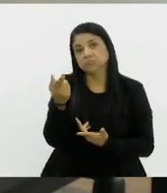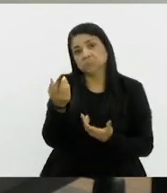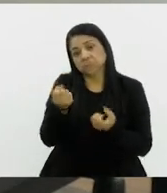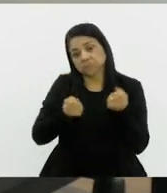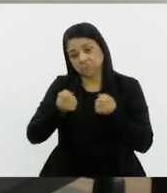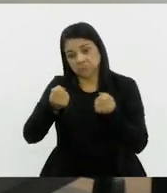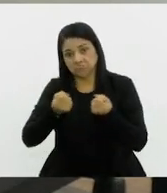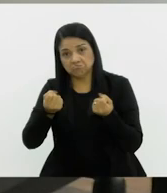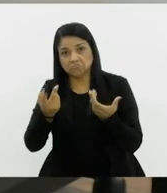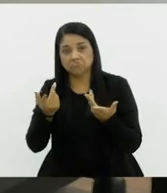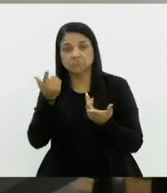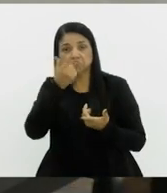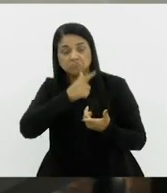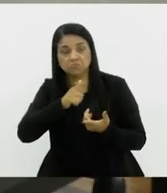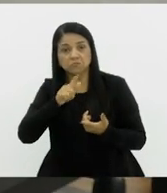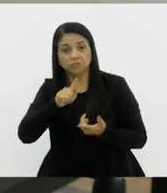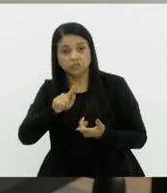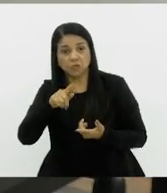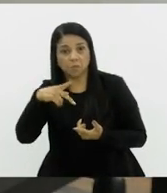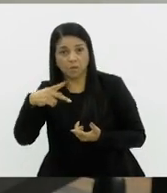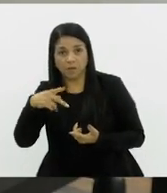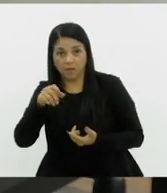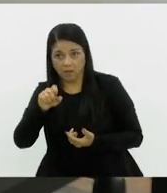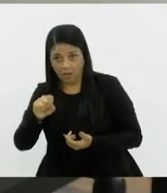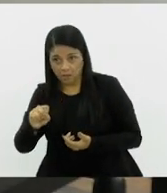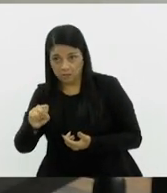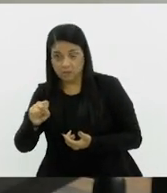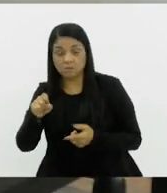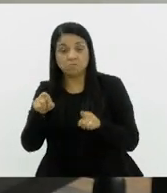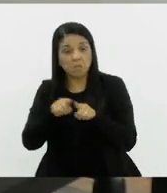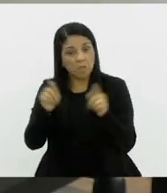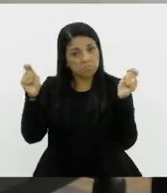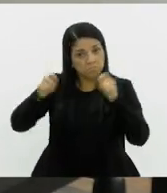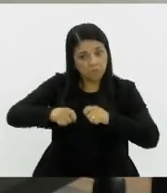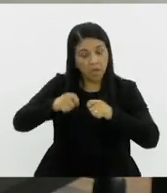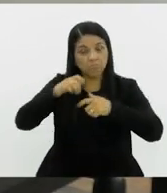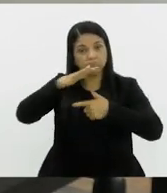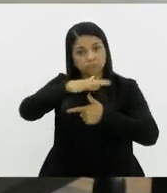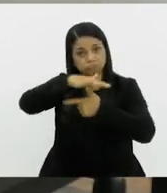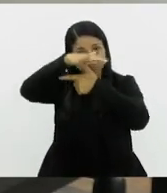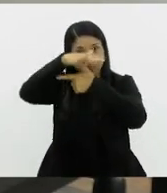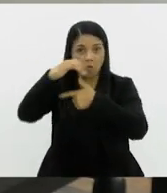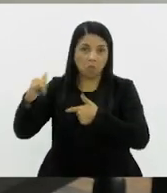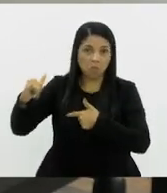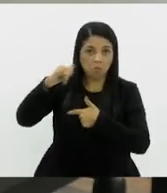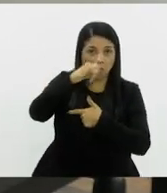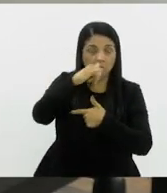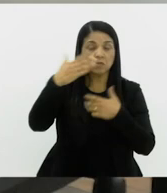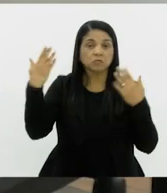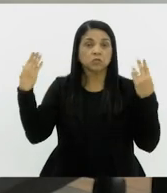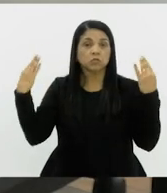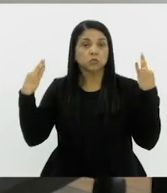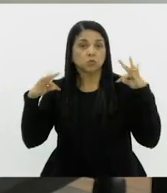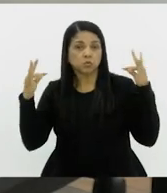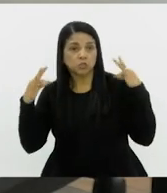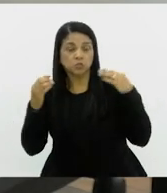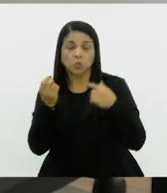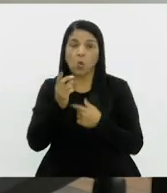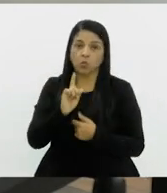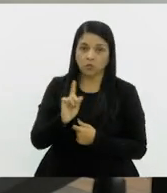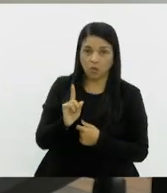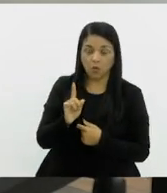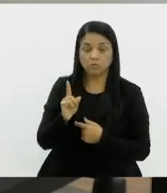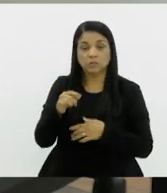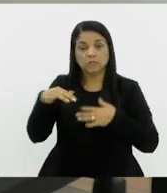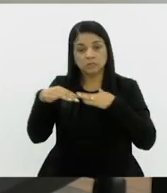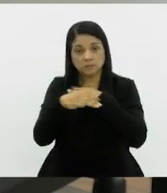a possibilidade de ter um GPS ligado nessas aeronaves que estão em funcionamento para voos turísticos ou não, na cidade do Rio de Janeiro, para que